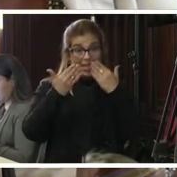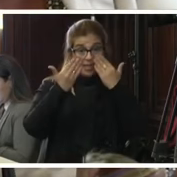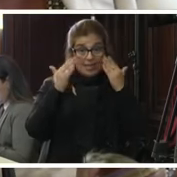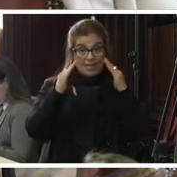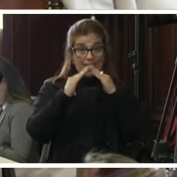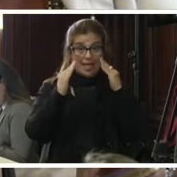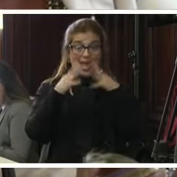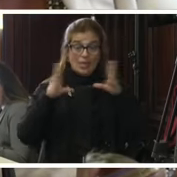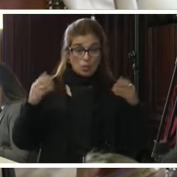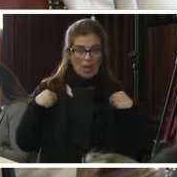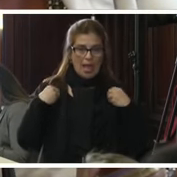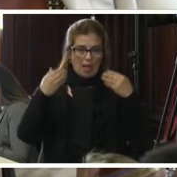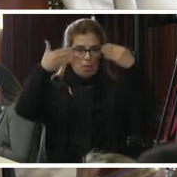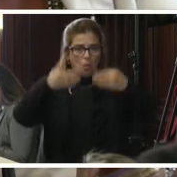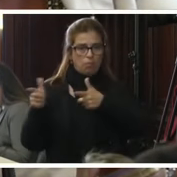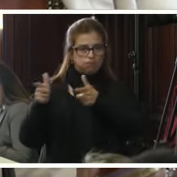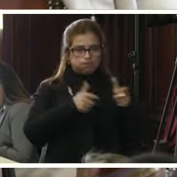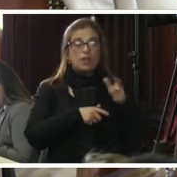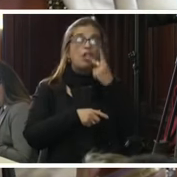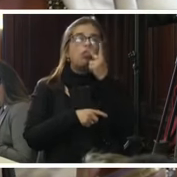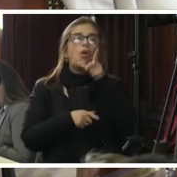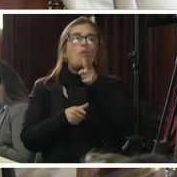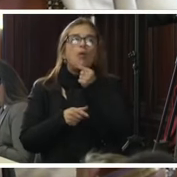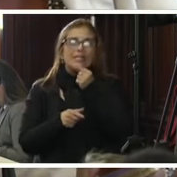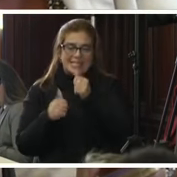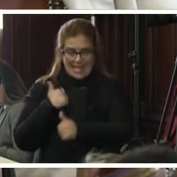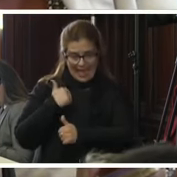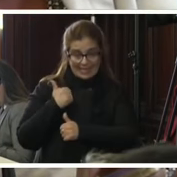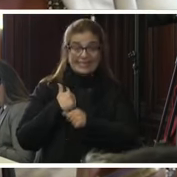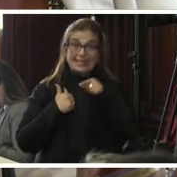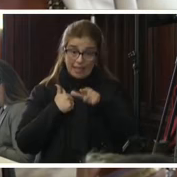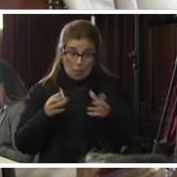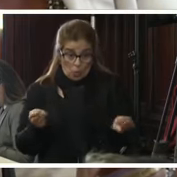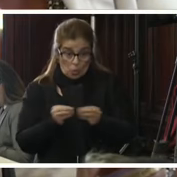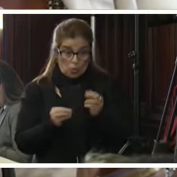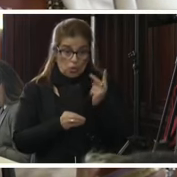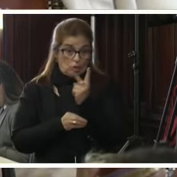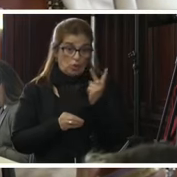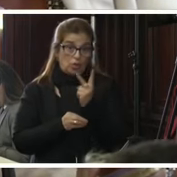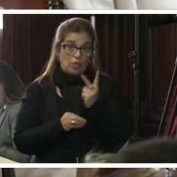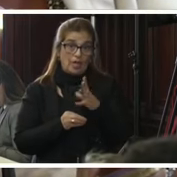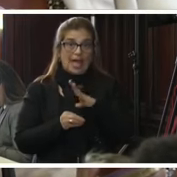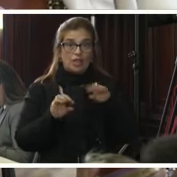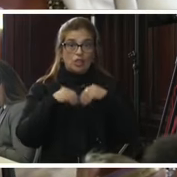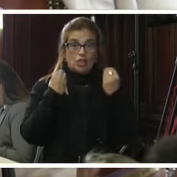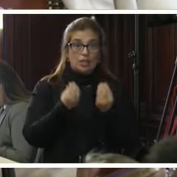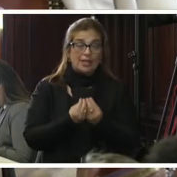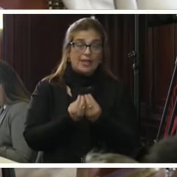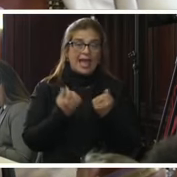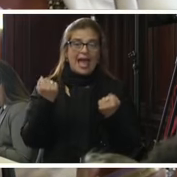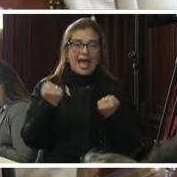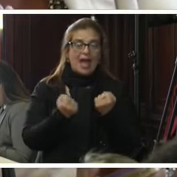foram executados por 2 policiais militares que, juntos, possuíam 37 autos